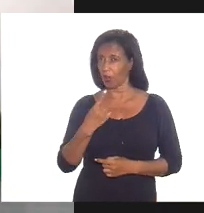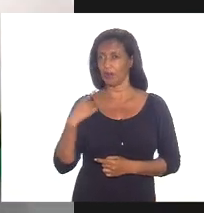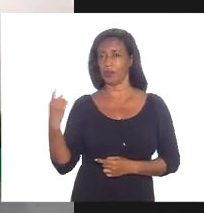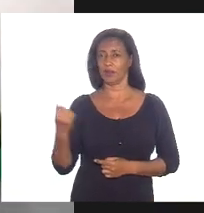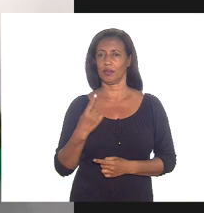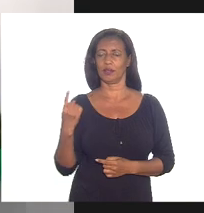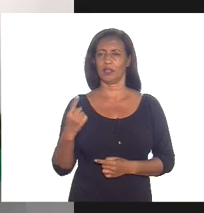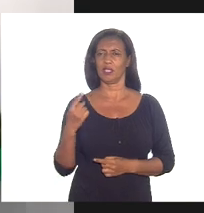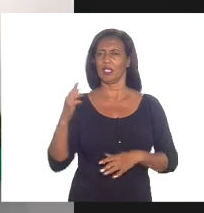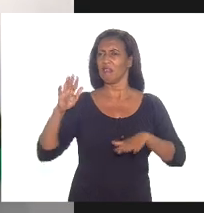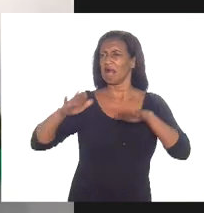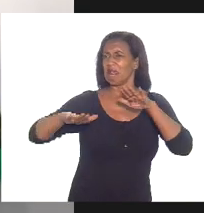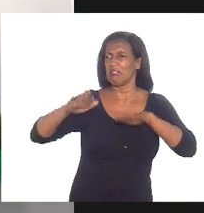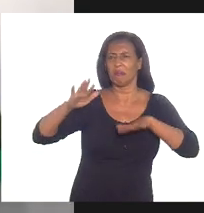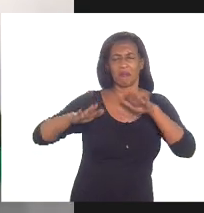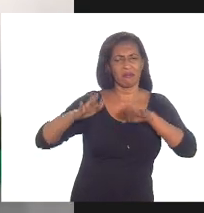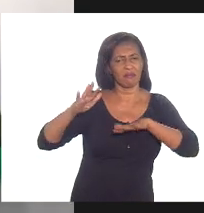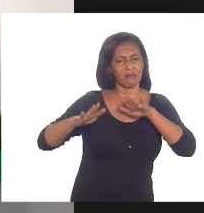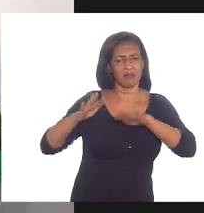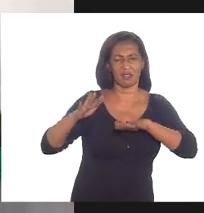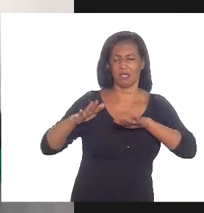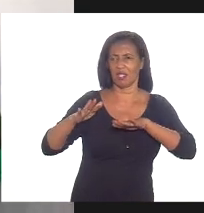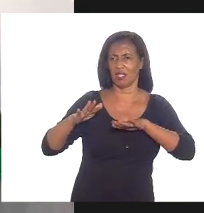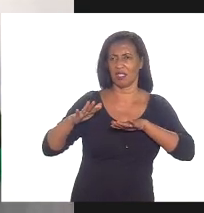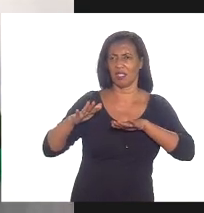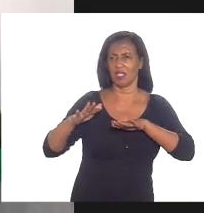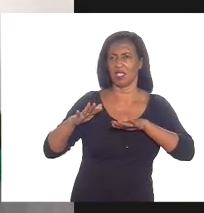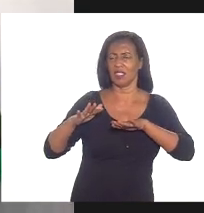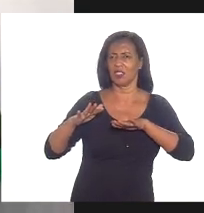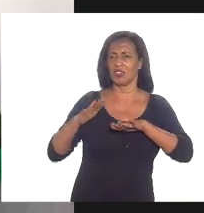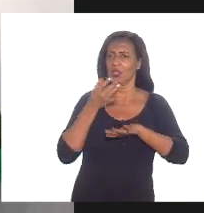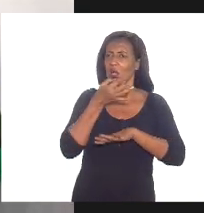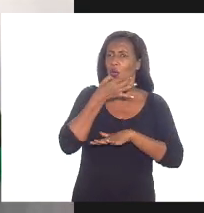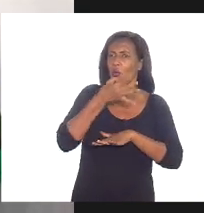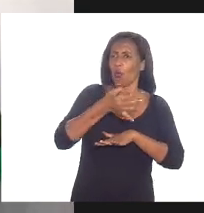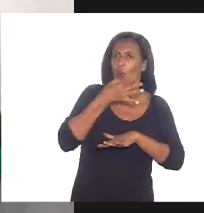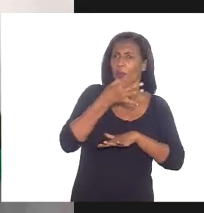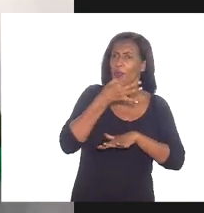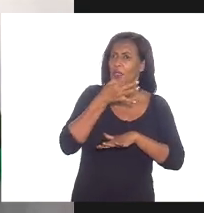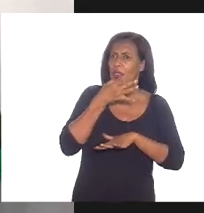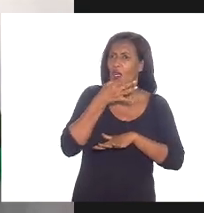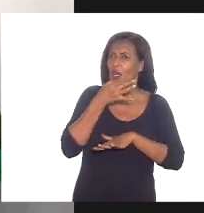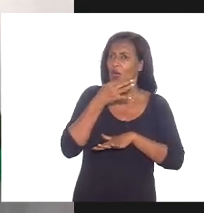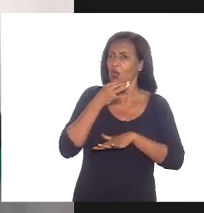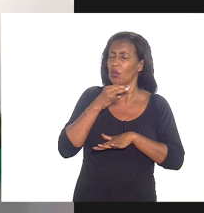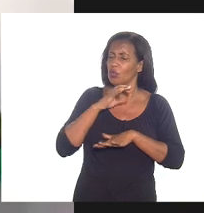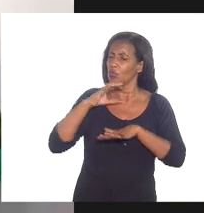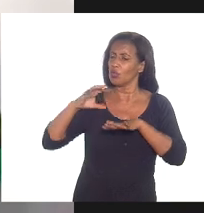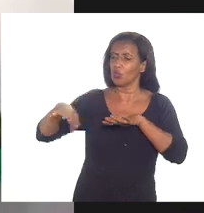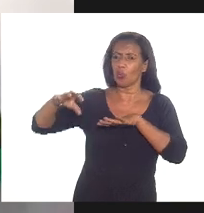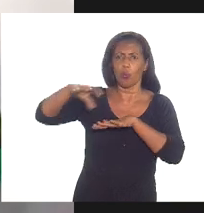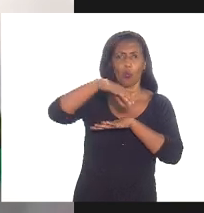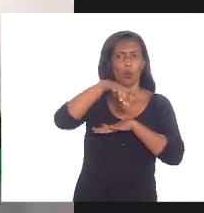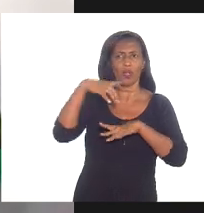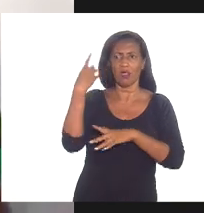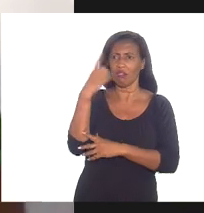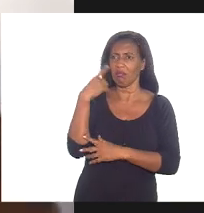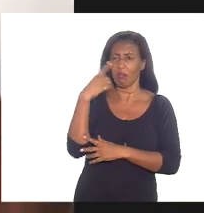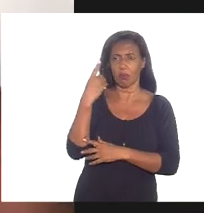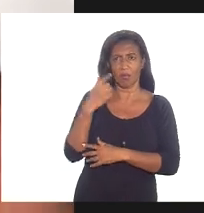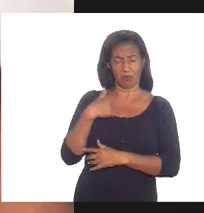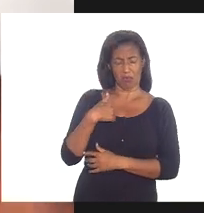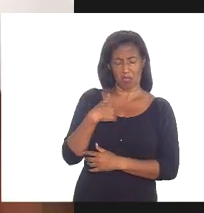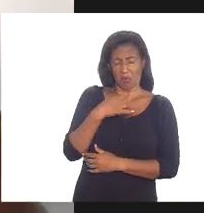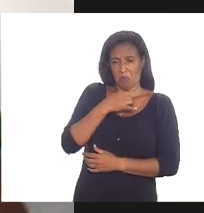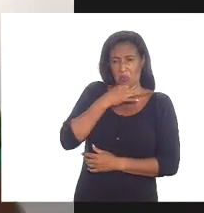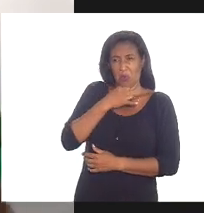nós, independente do posicionamento de quaisquer que sejam os deputados e as deputadas. Eu, por exemplo,